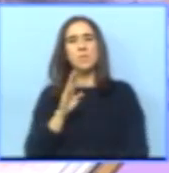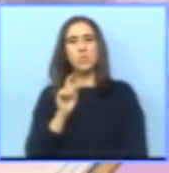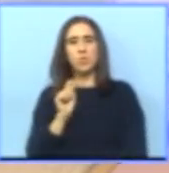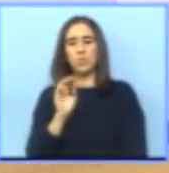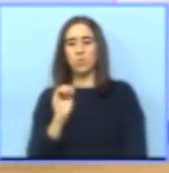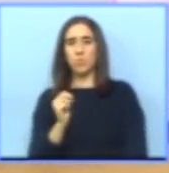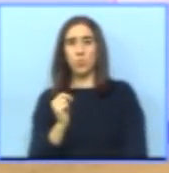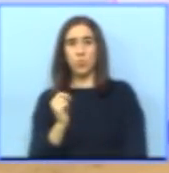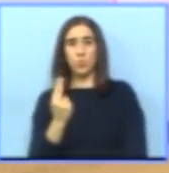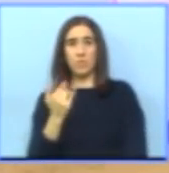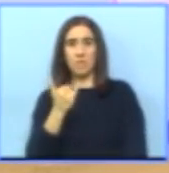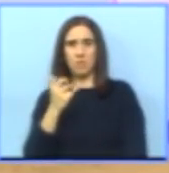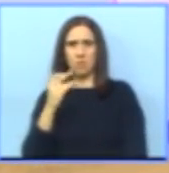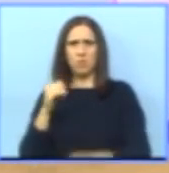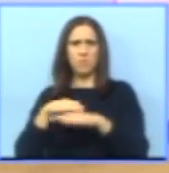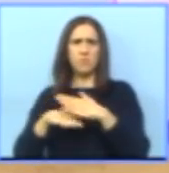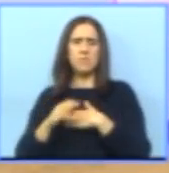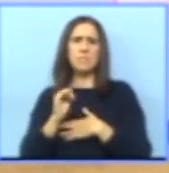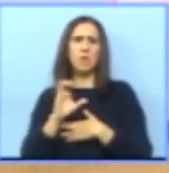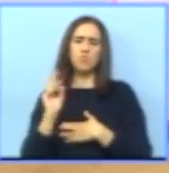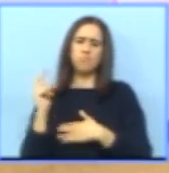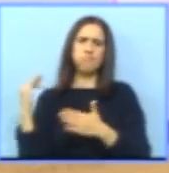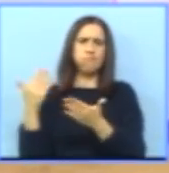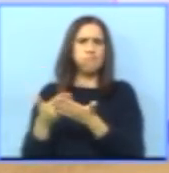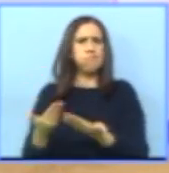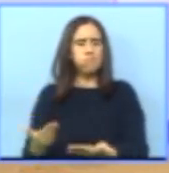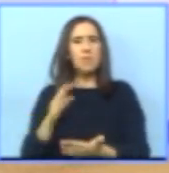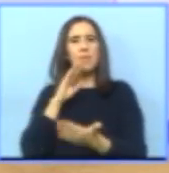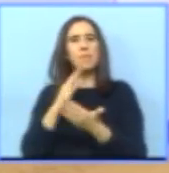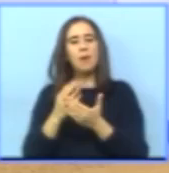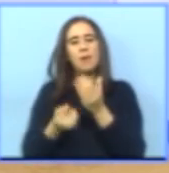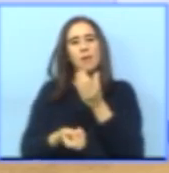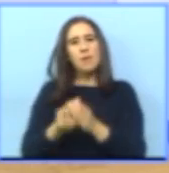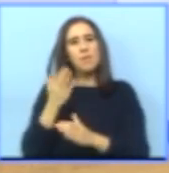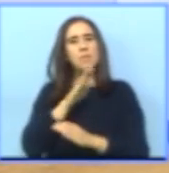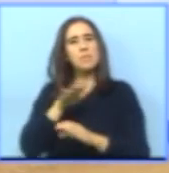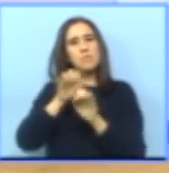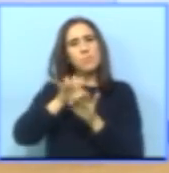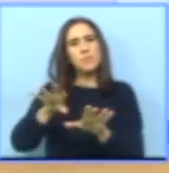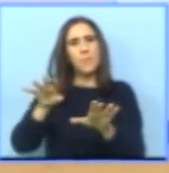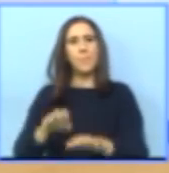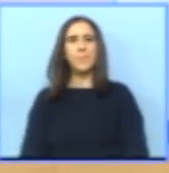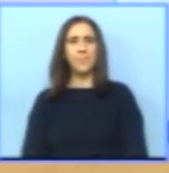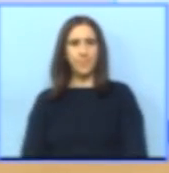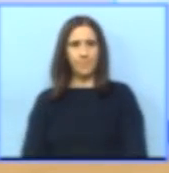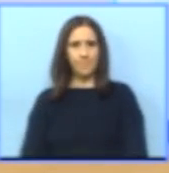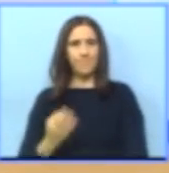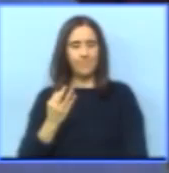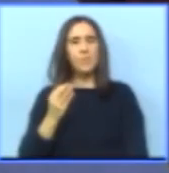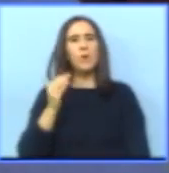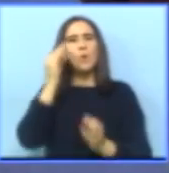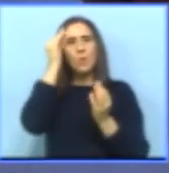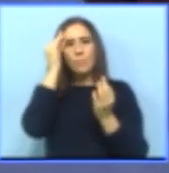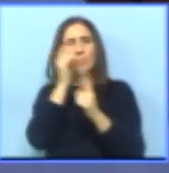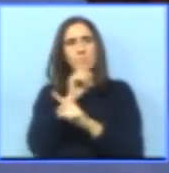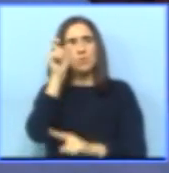longo dos seus muitos séculos de existência na criação e na expansão da ciência. Professor Carlos Filhais, estamos aqui diante de um